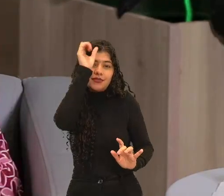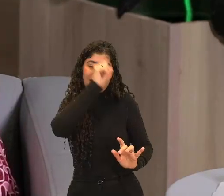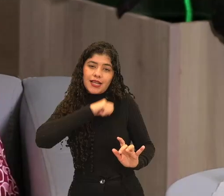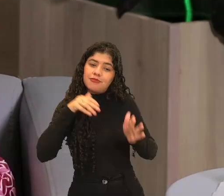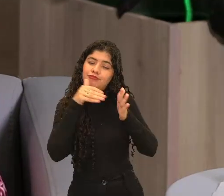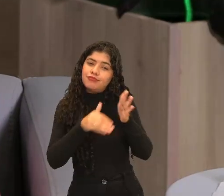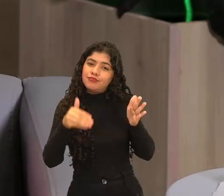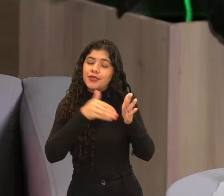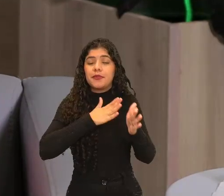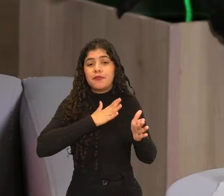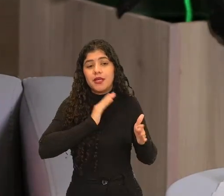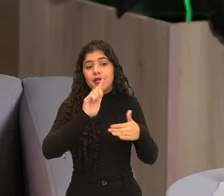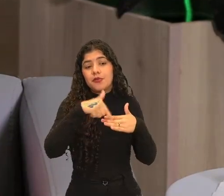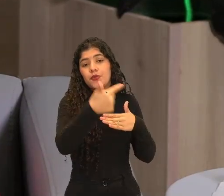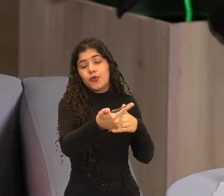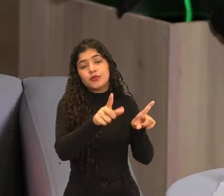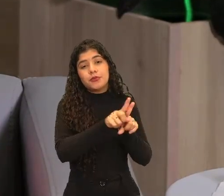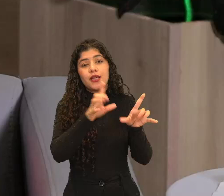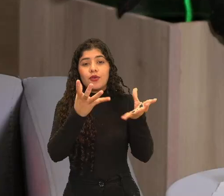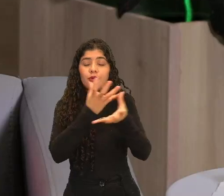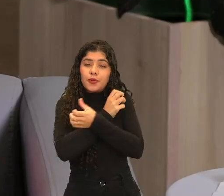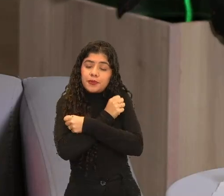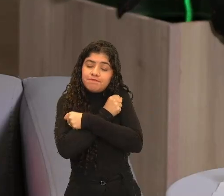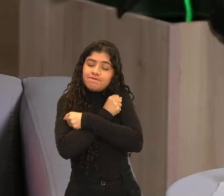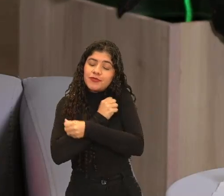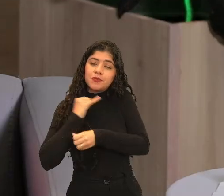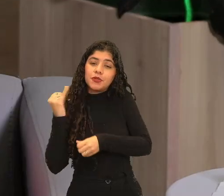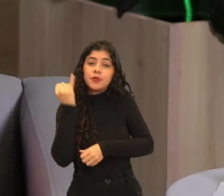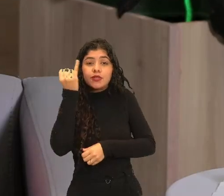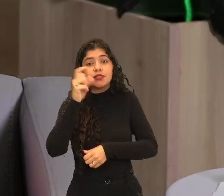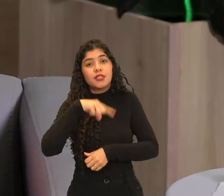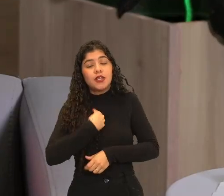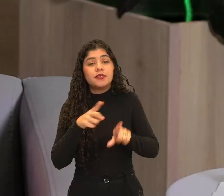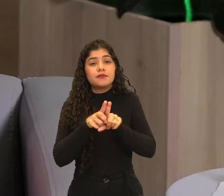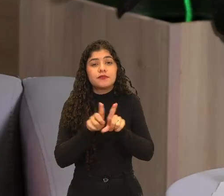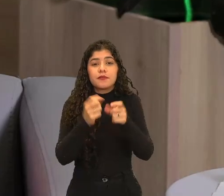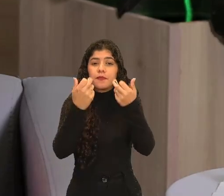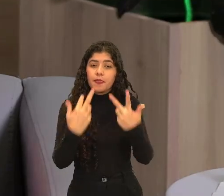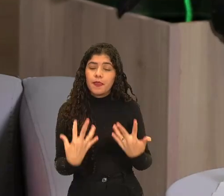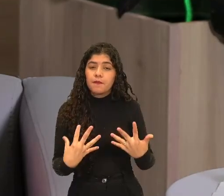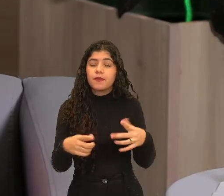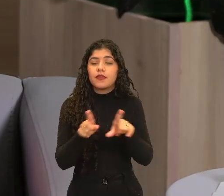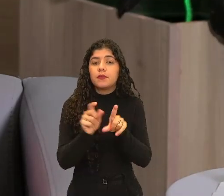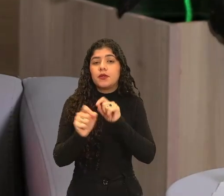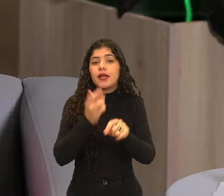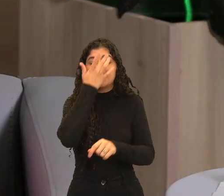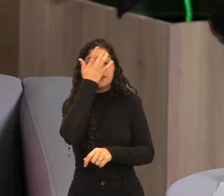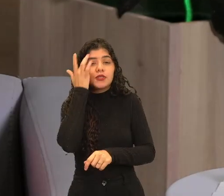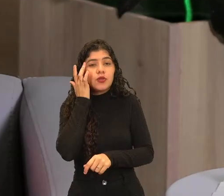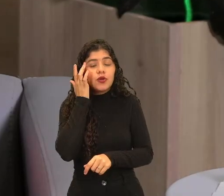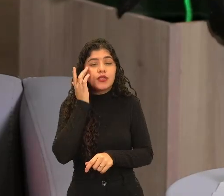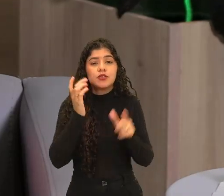atrapalhando para mim e para o próximo. E o acolher é muito importante, né? O que a gente muito fala na humanização. As pessoas